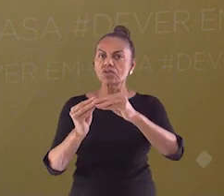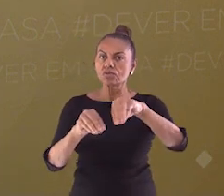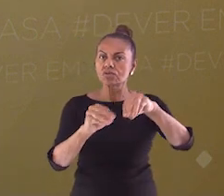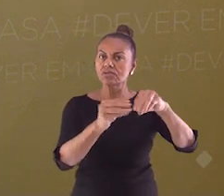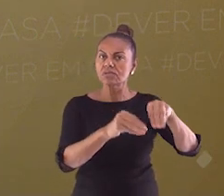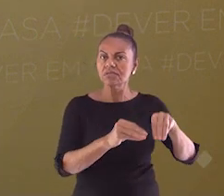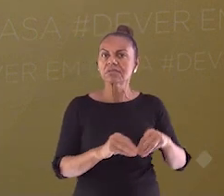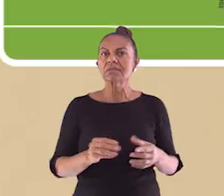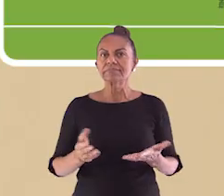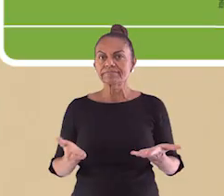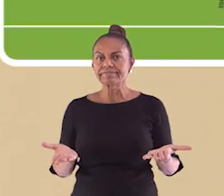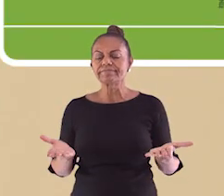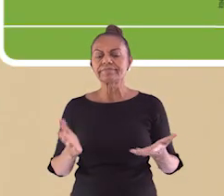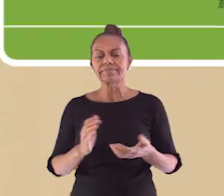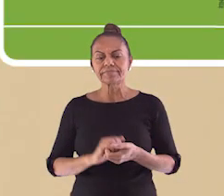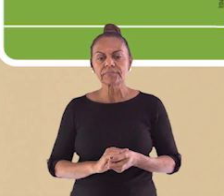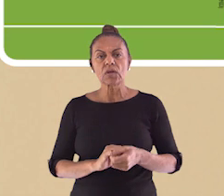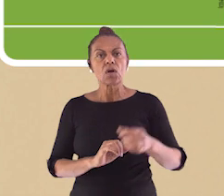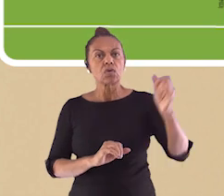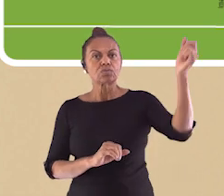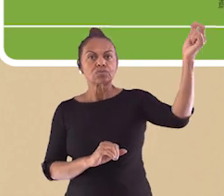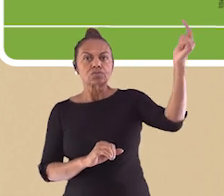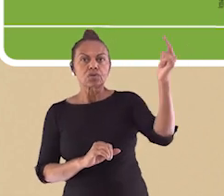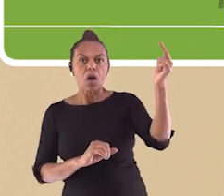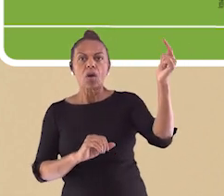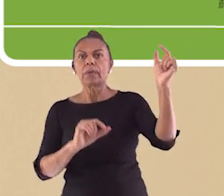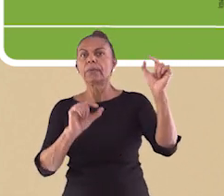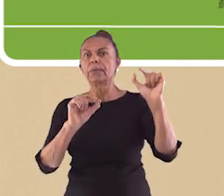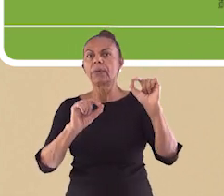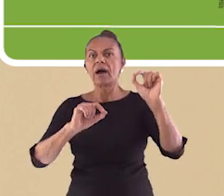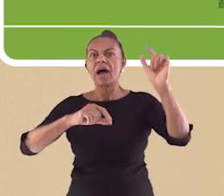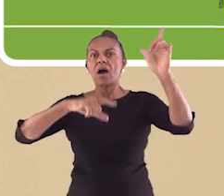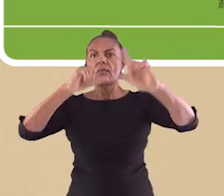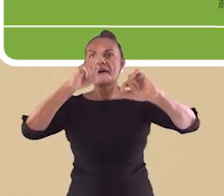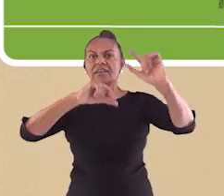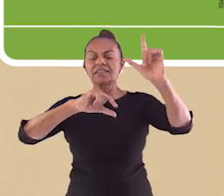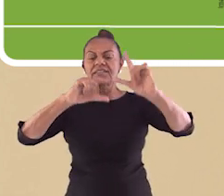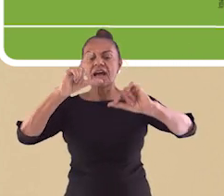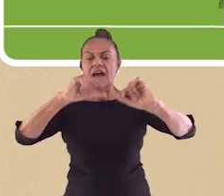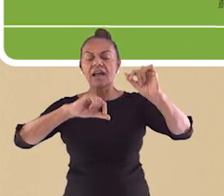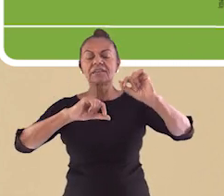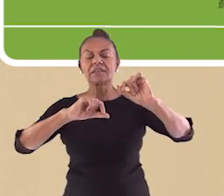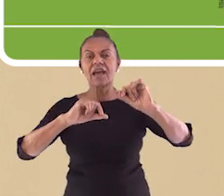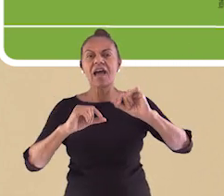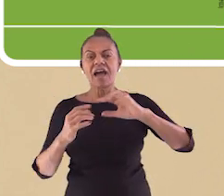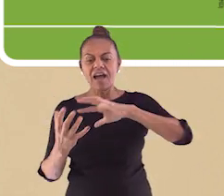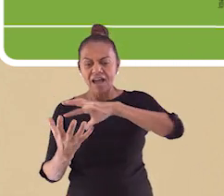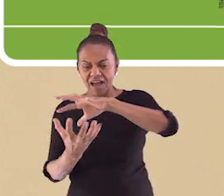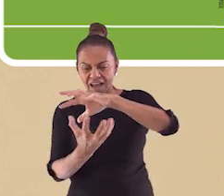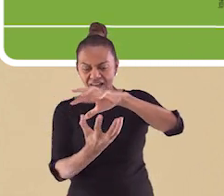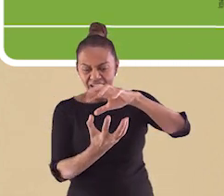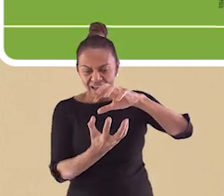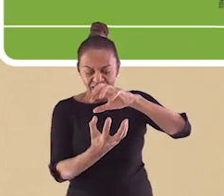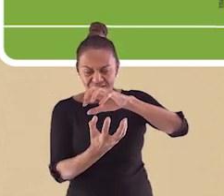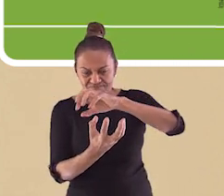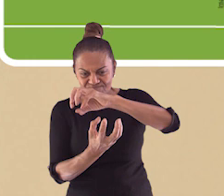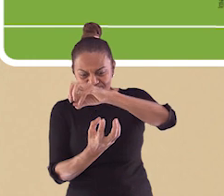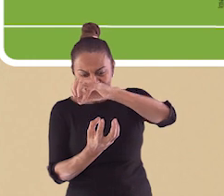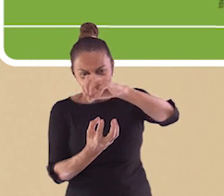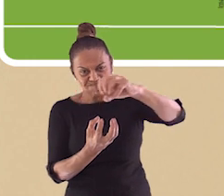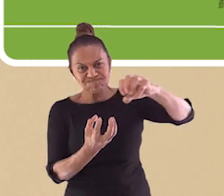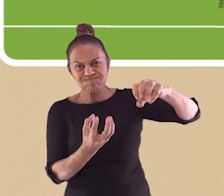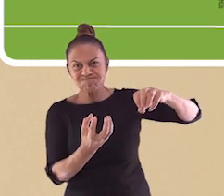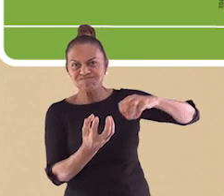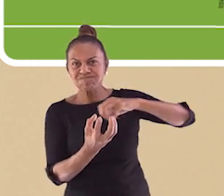existência dos seres vivos. O Sol é uma estrela que está no centro do sistema solar que habitamos. E vale lembrar que a Terra